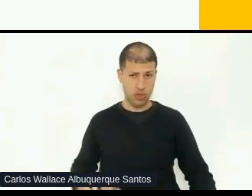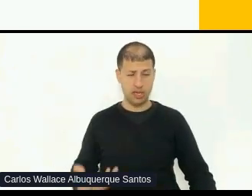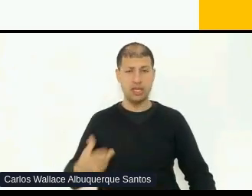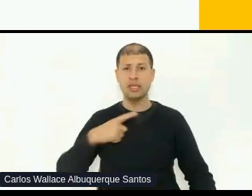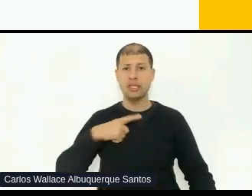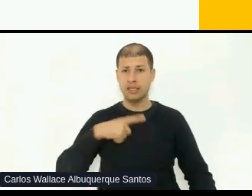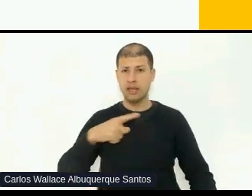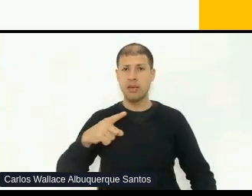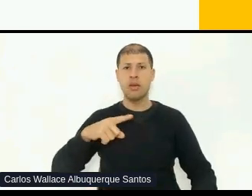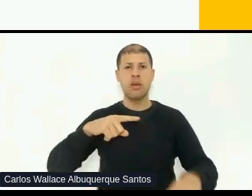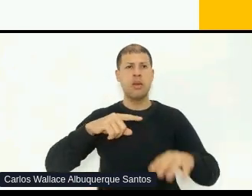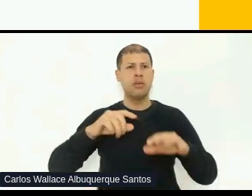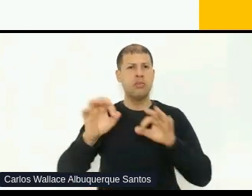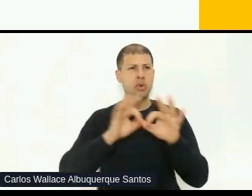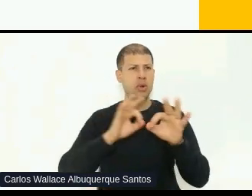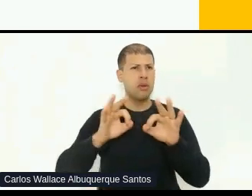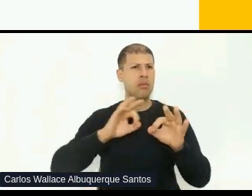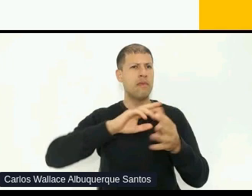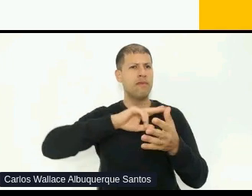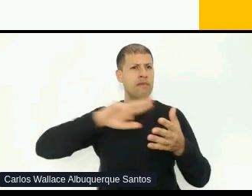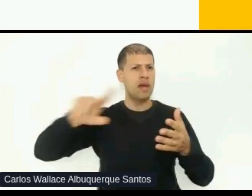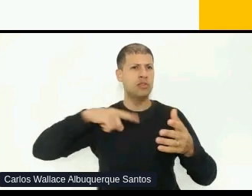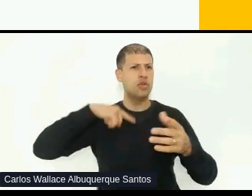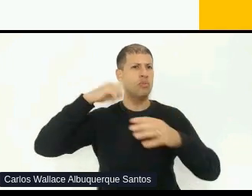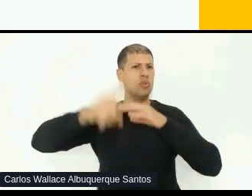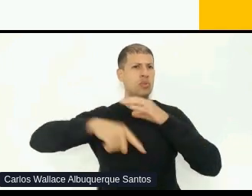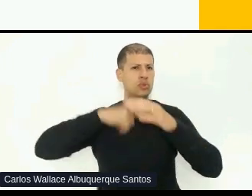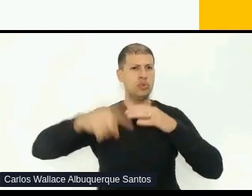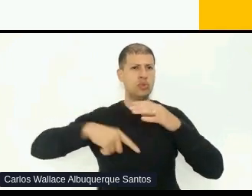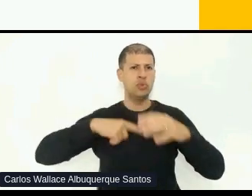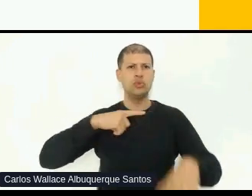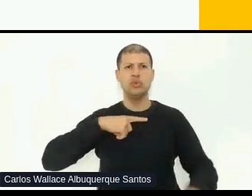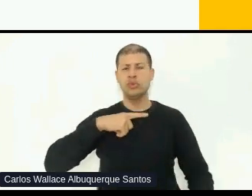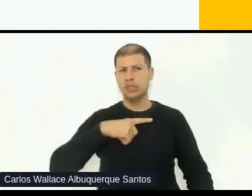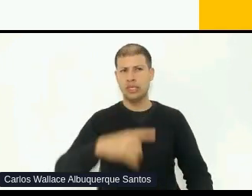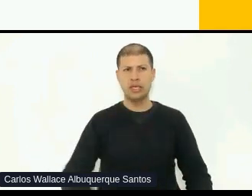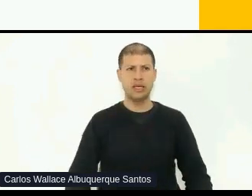sobre competições de drags, onde eles...